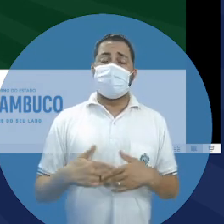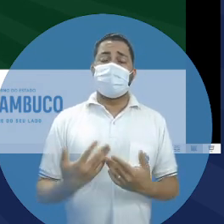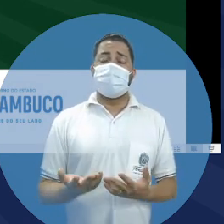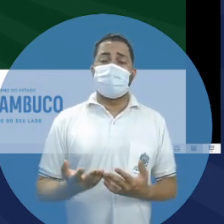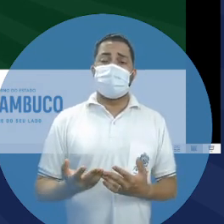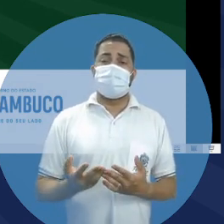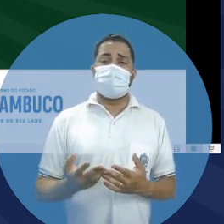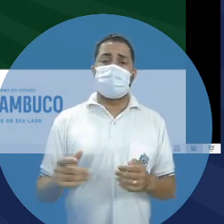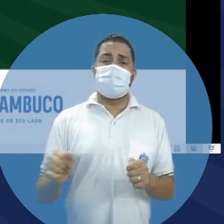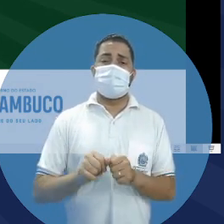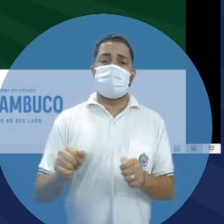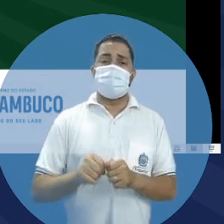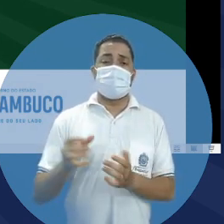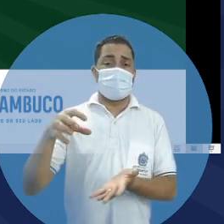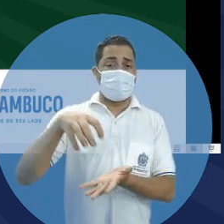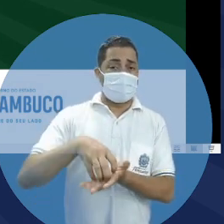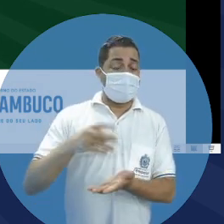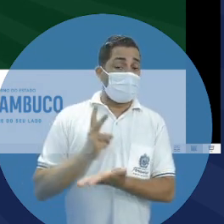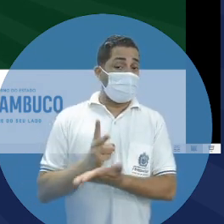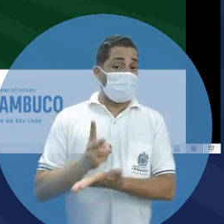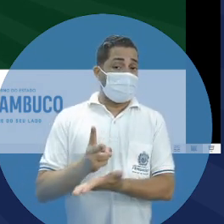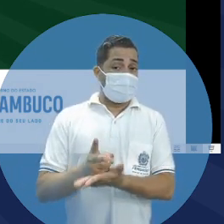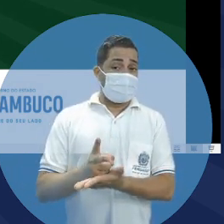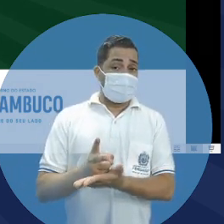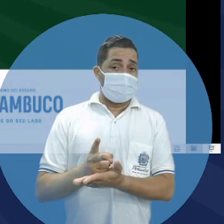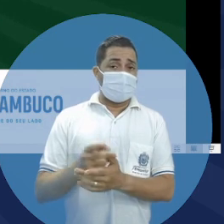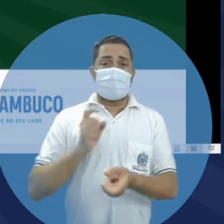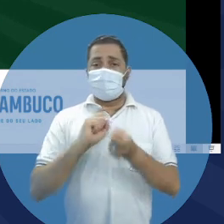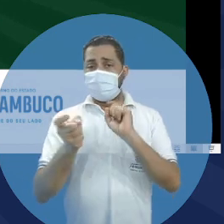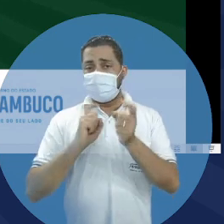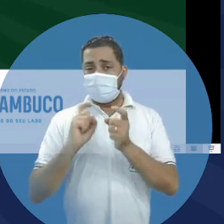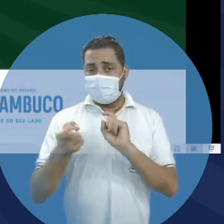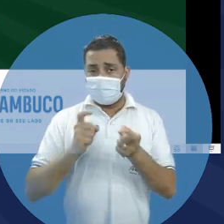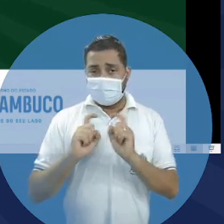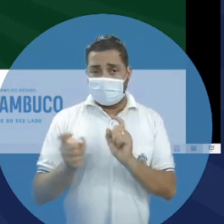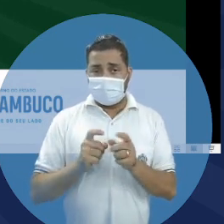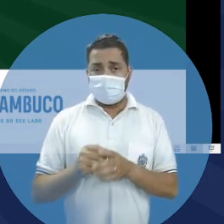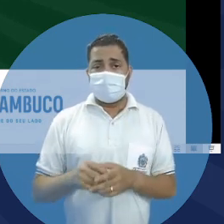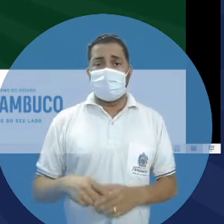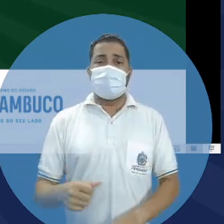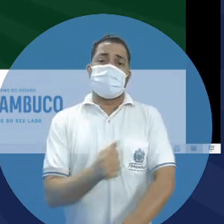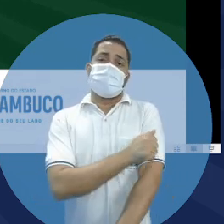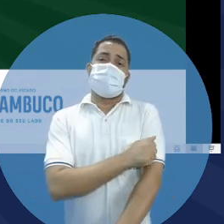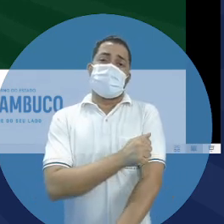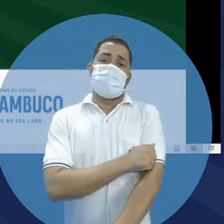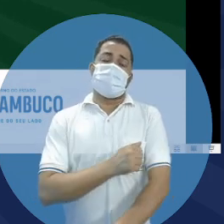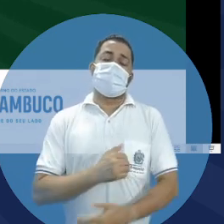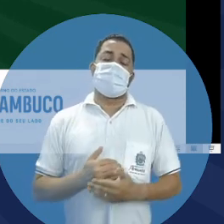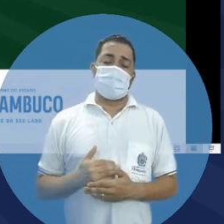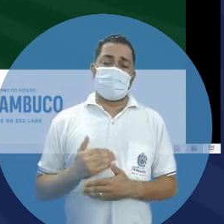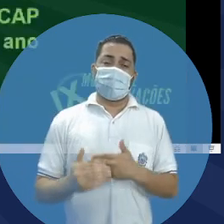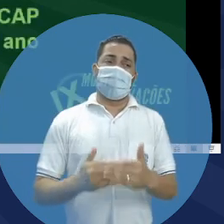ele continuasse com as discussões, para que os estudos eles não parassem. Pode passar.